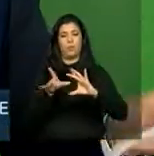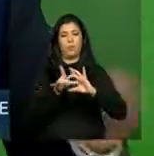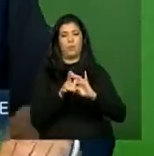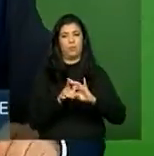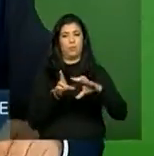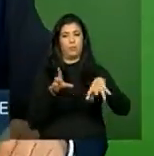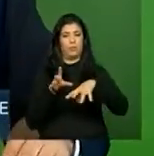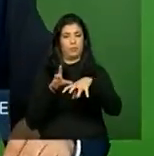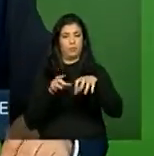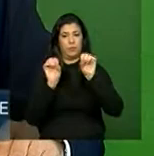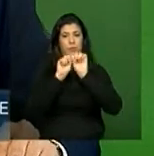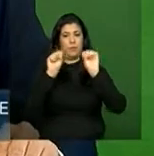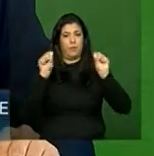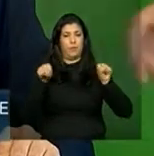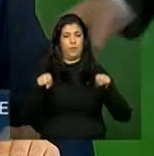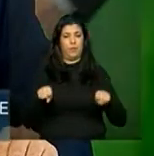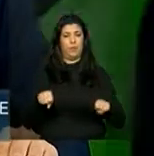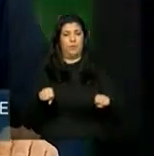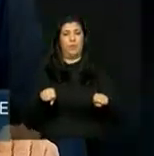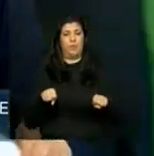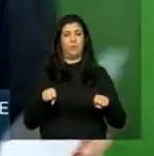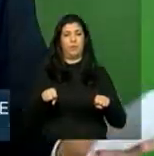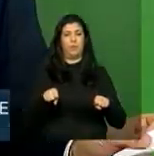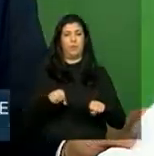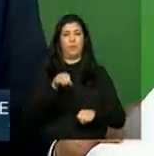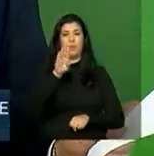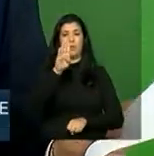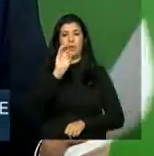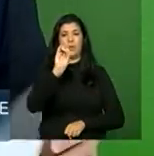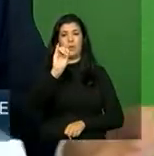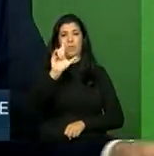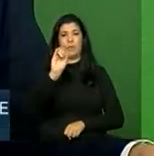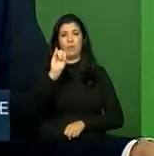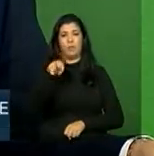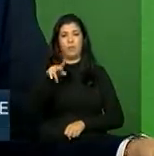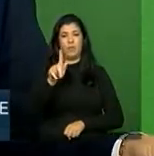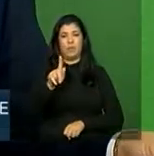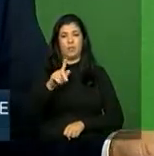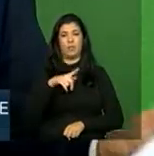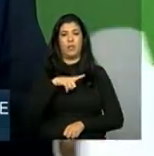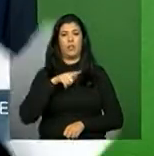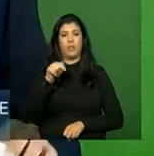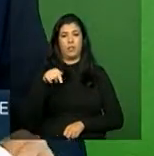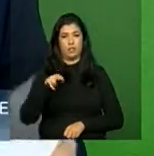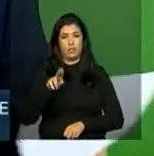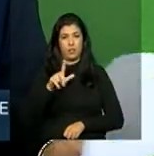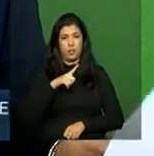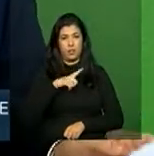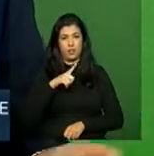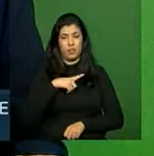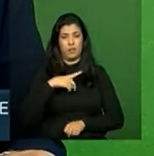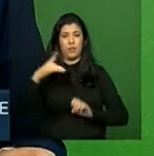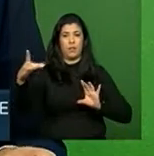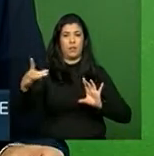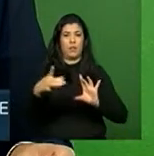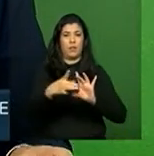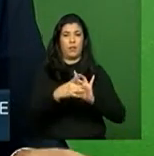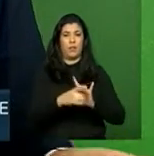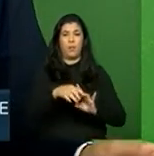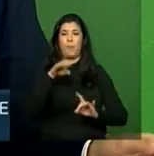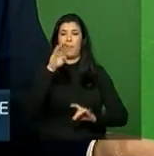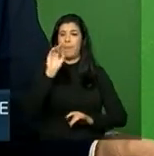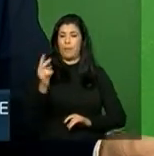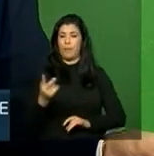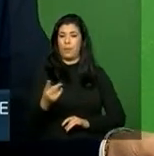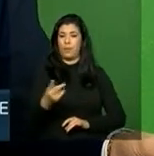no sistema Billings a interligação para no sistema Billings